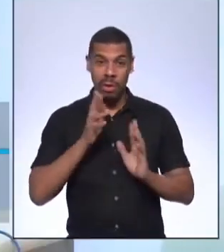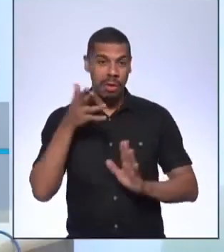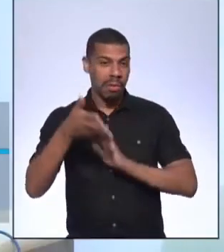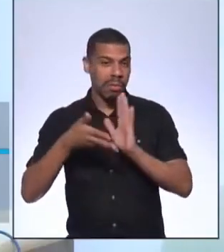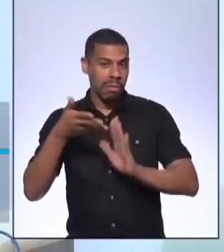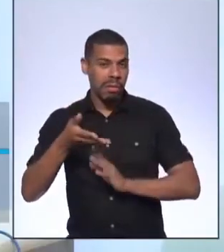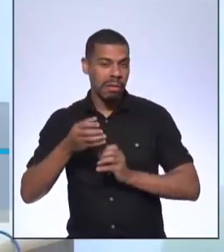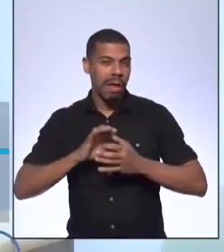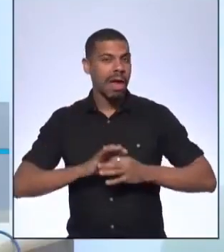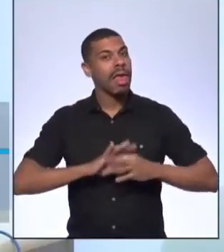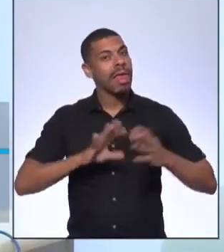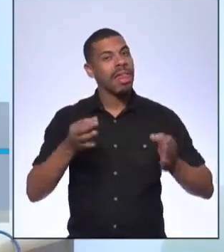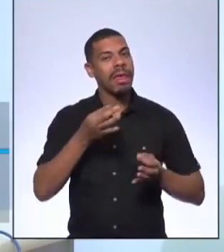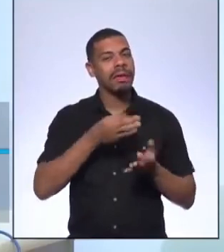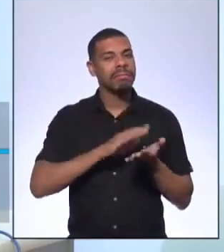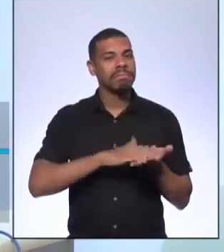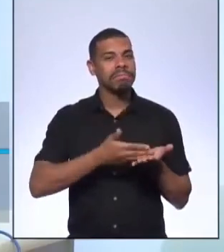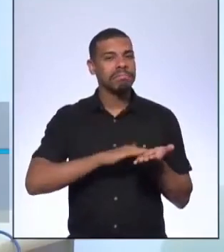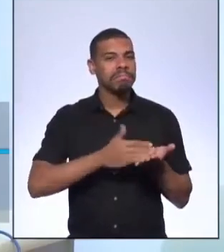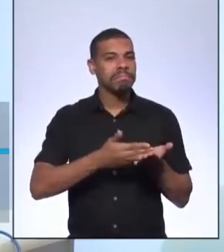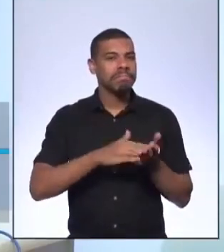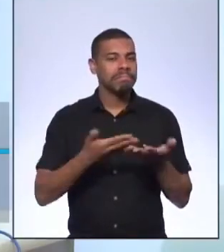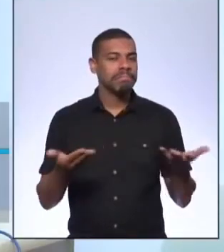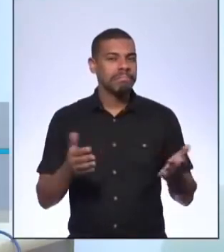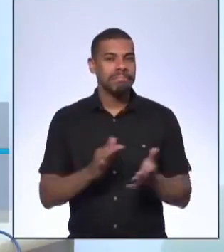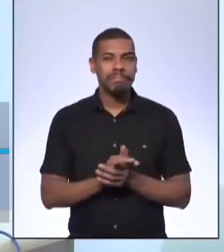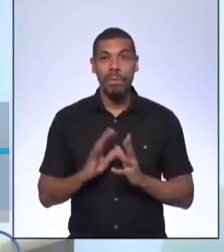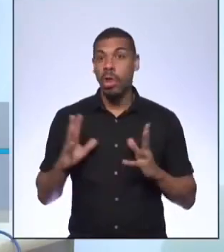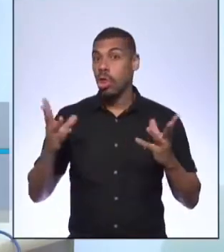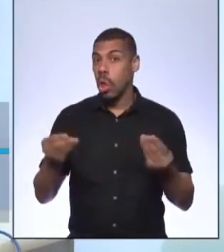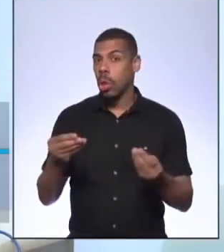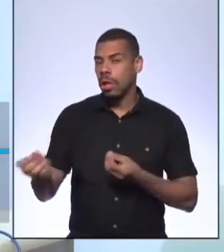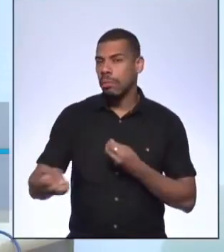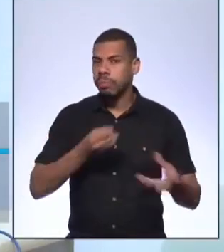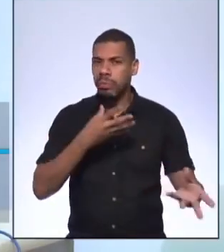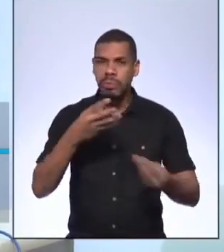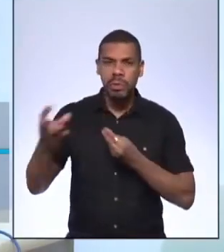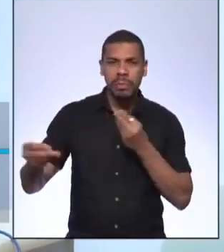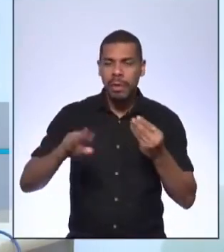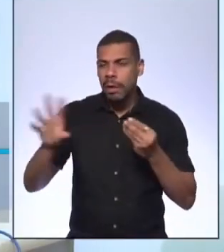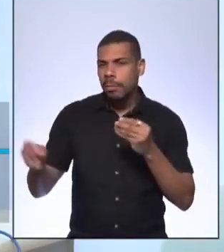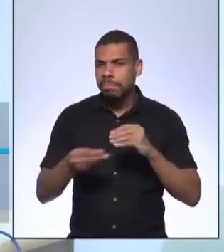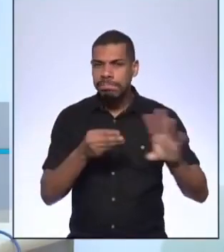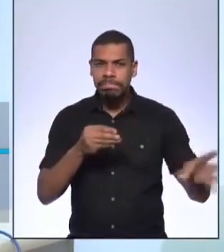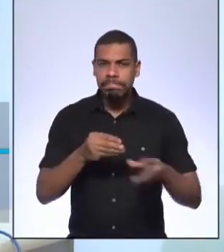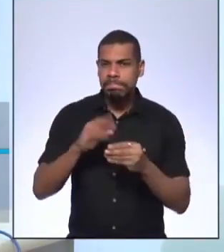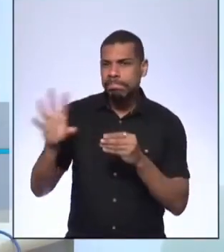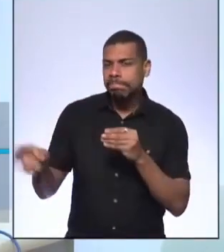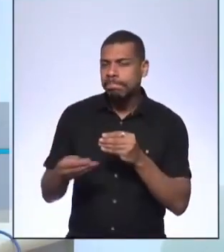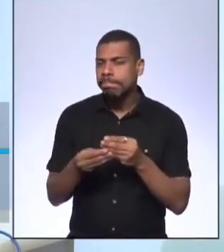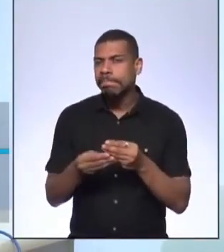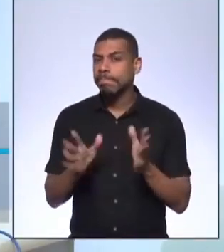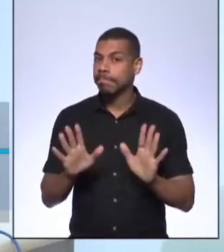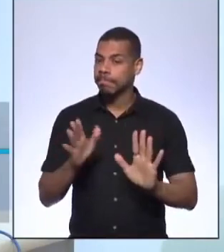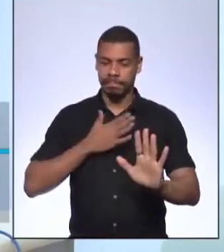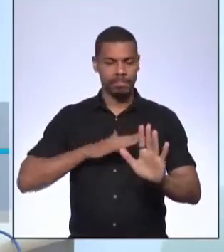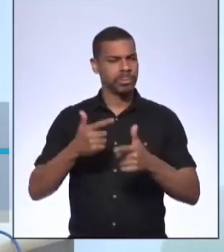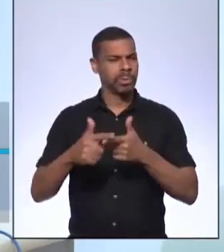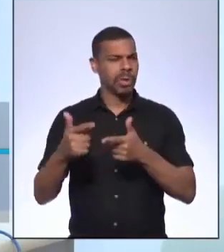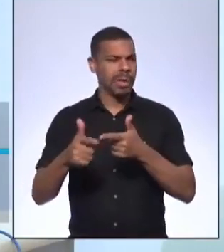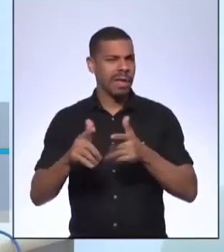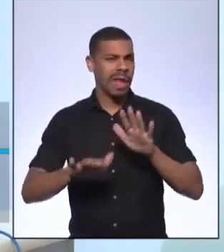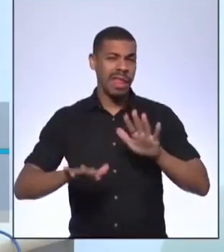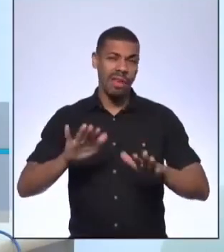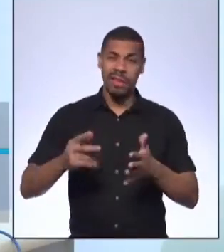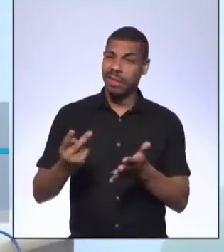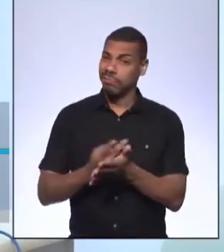livre interpretação. Então, nós vamos acolher todas essas impressões que vocês tiveram e não tem problema se, de